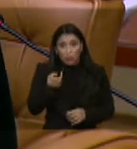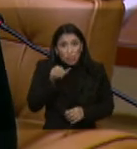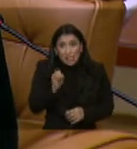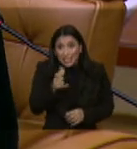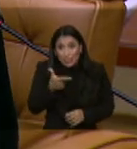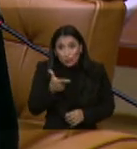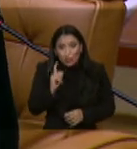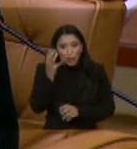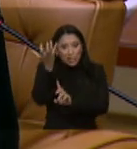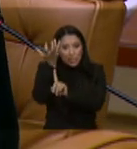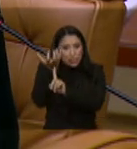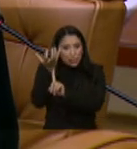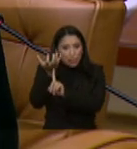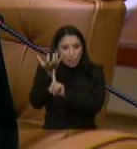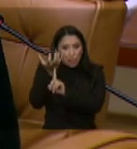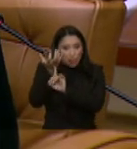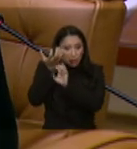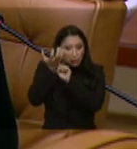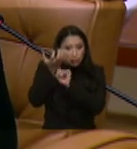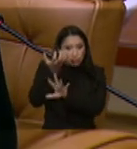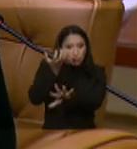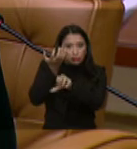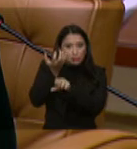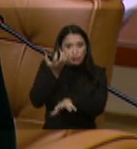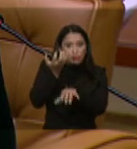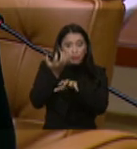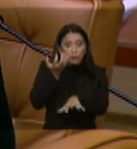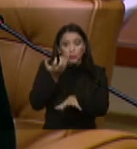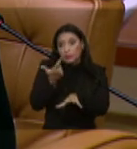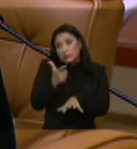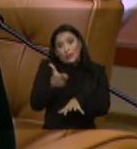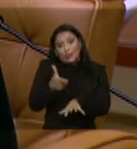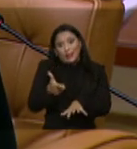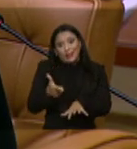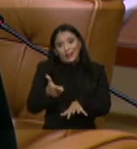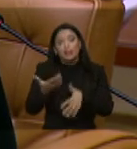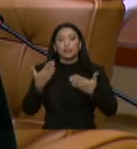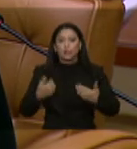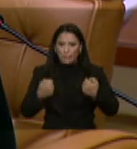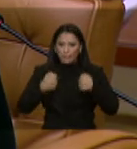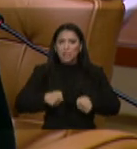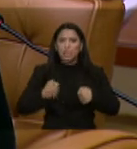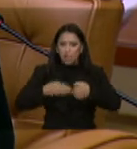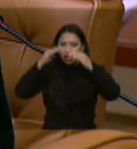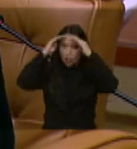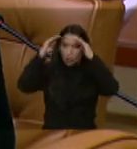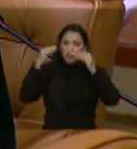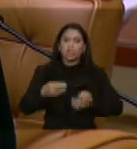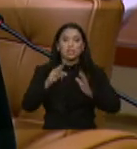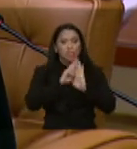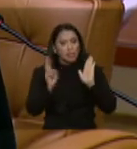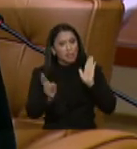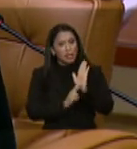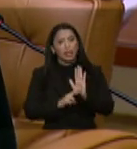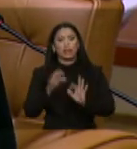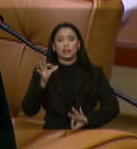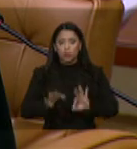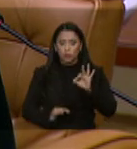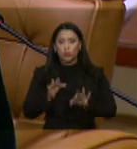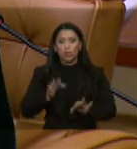transmissão não existe esse serviço então elas devem é estar sobre total e jurisdição brasileira mesmo